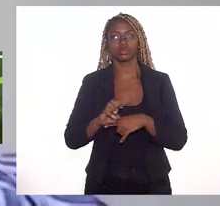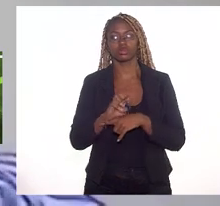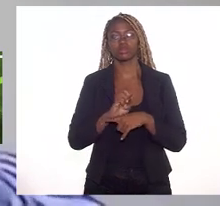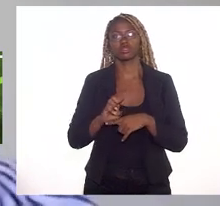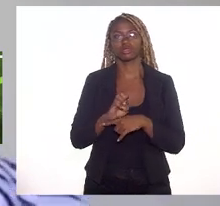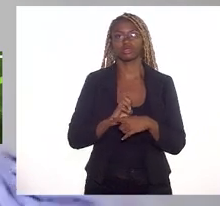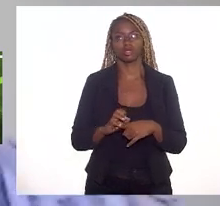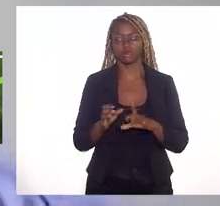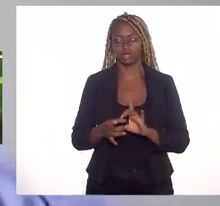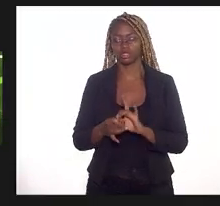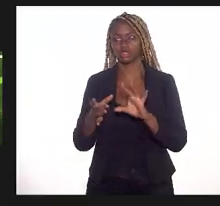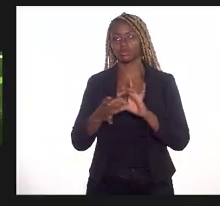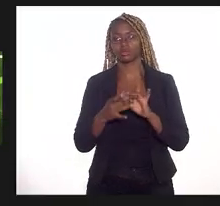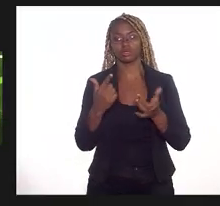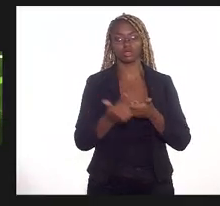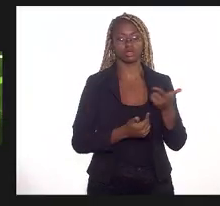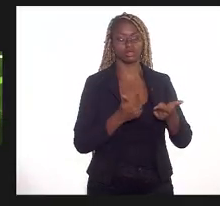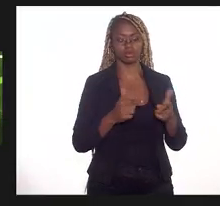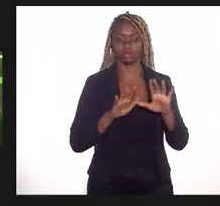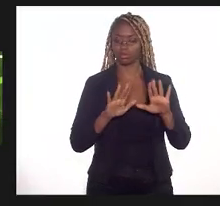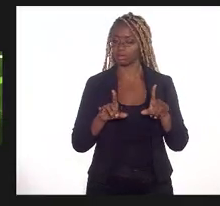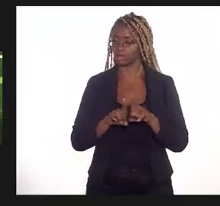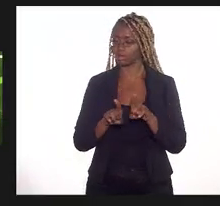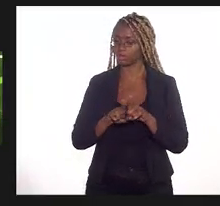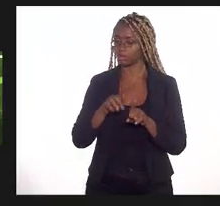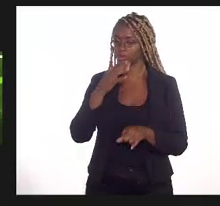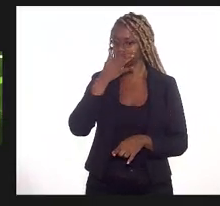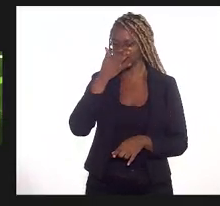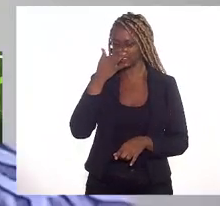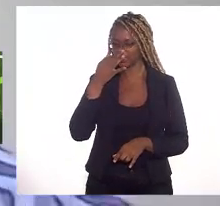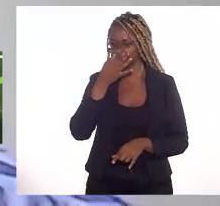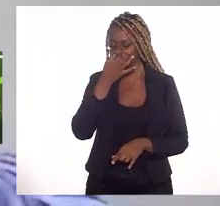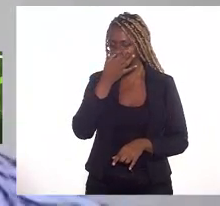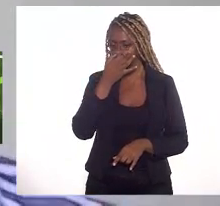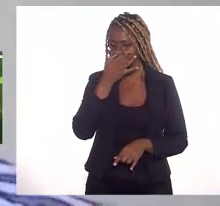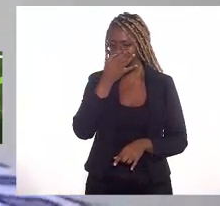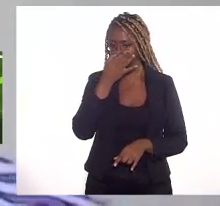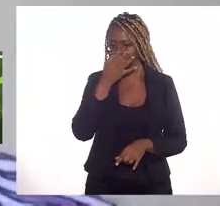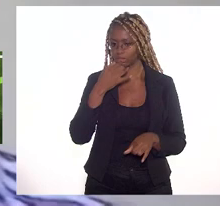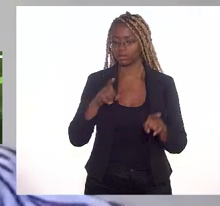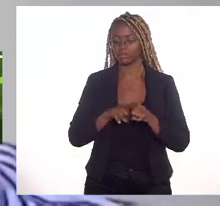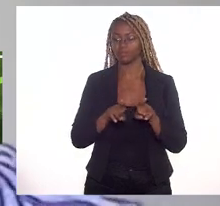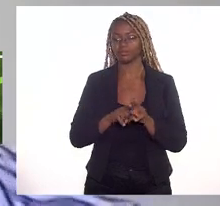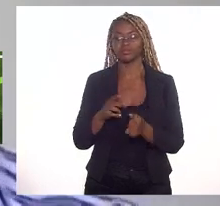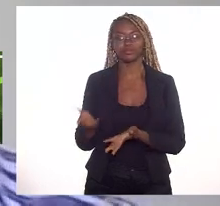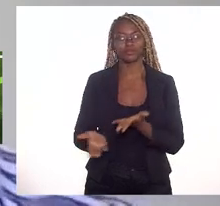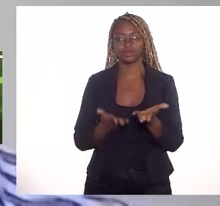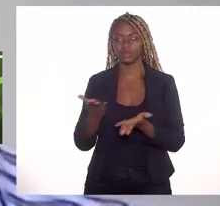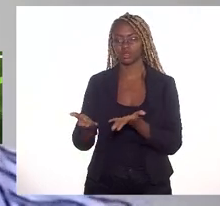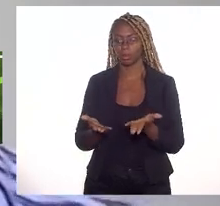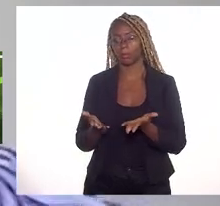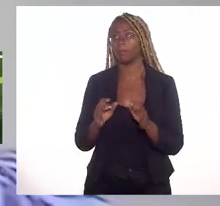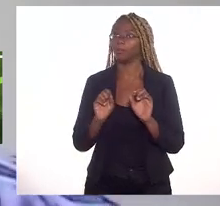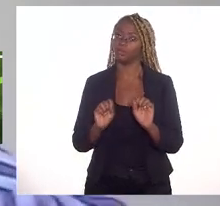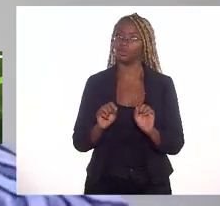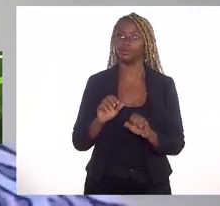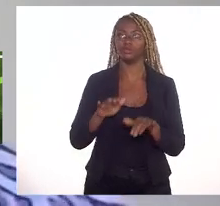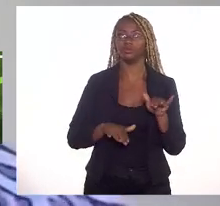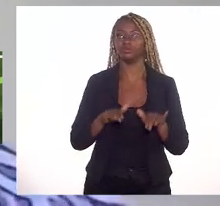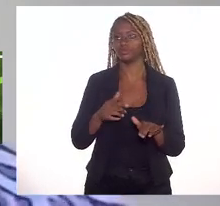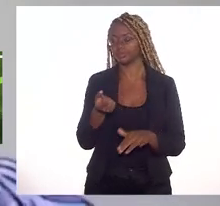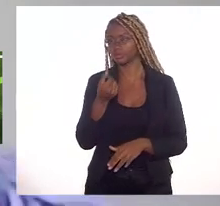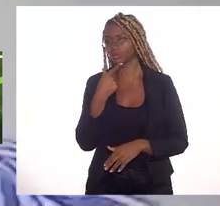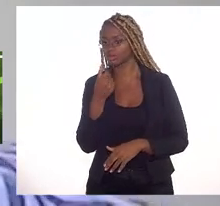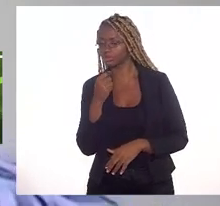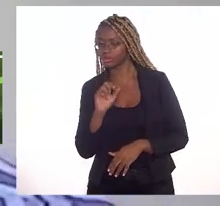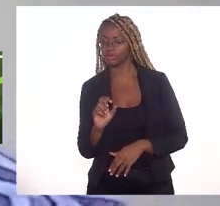disponibilização desses serviços. Por outro lado, tem a questão do tratamento. Seja um tratamento medicamentoso, seja um tratamento